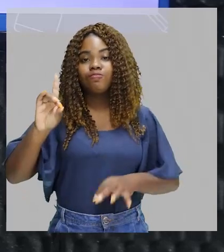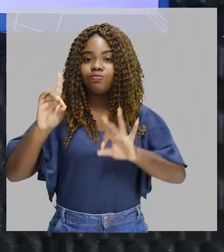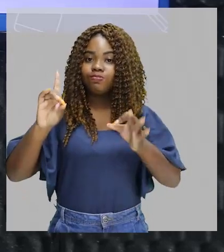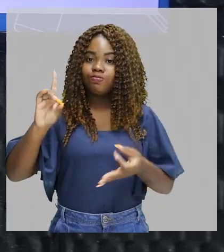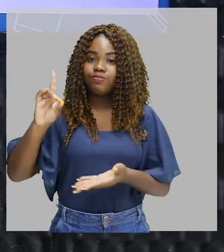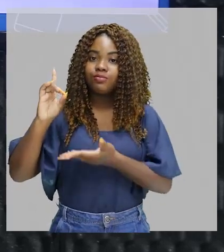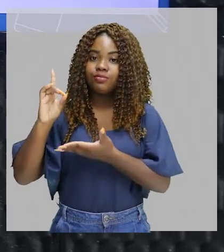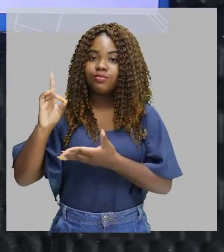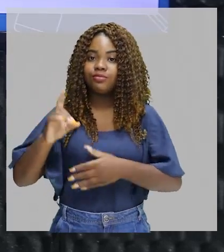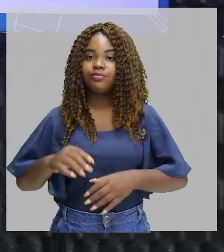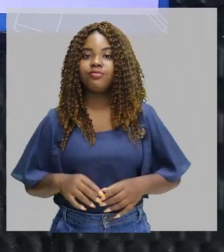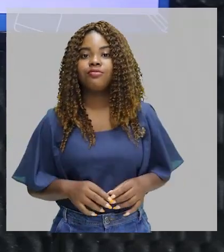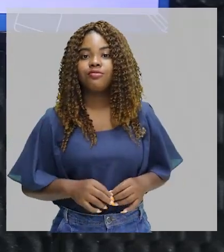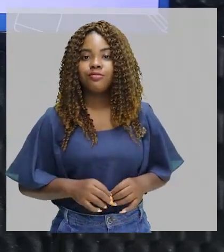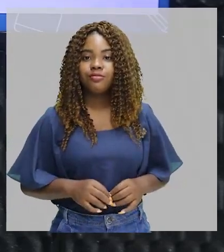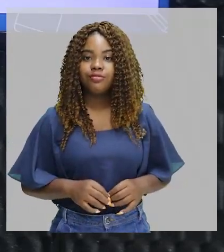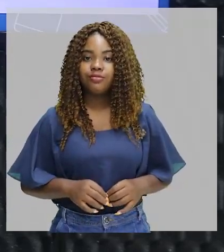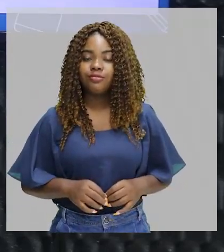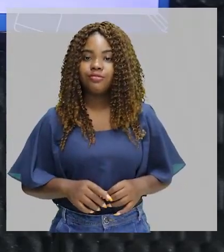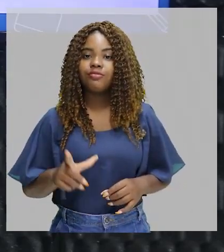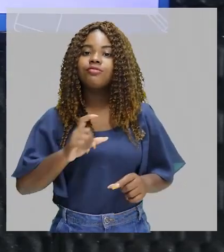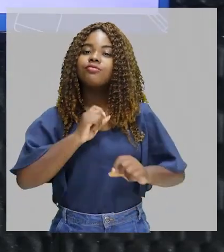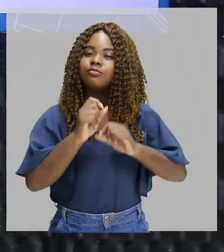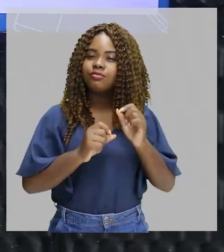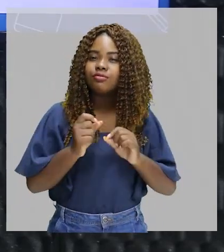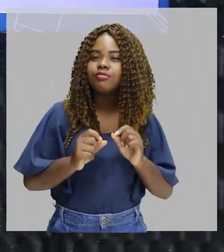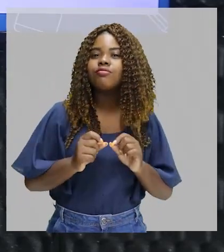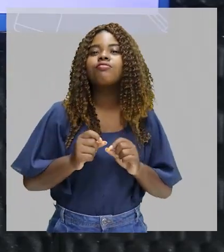correta, a letra D. O que a gente tem que ter em